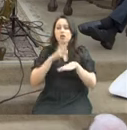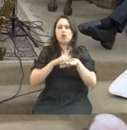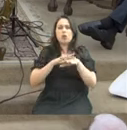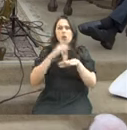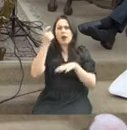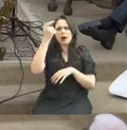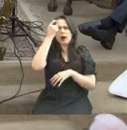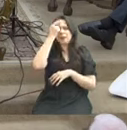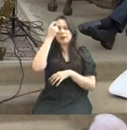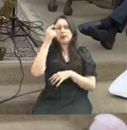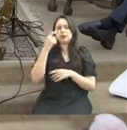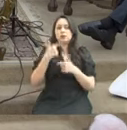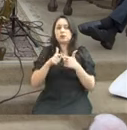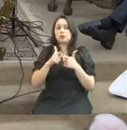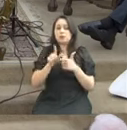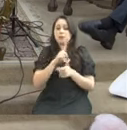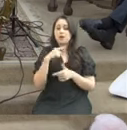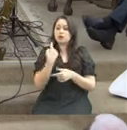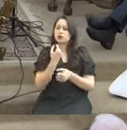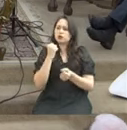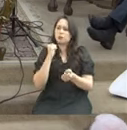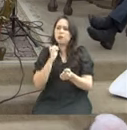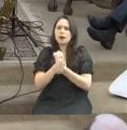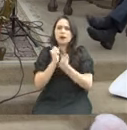é a gente parar para ouvir.